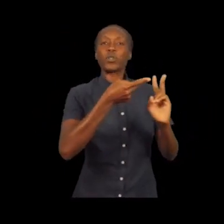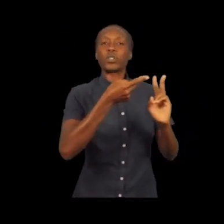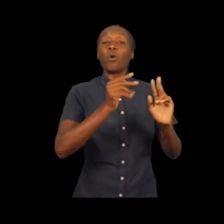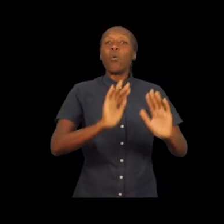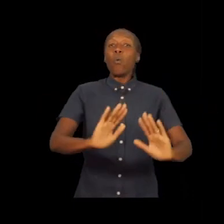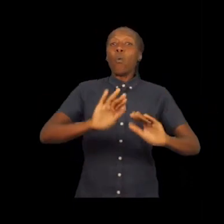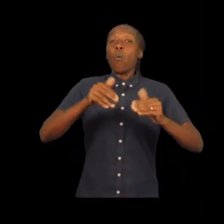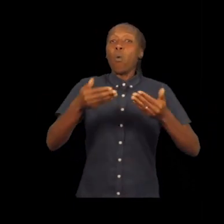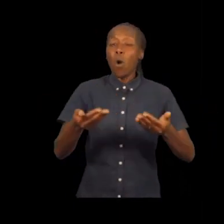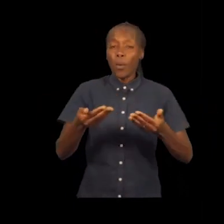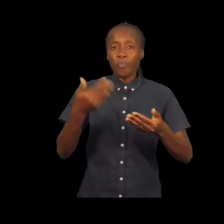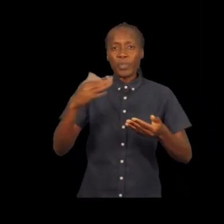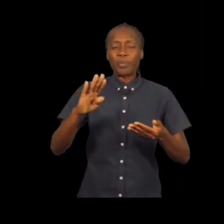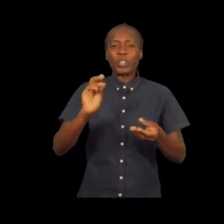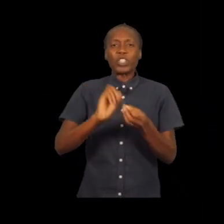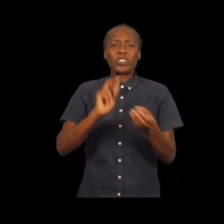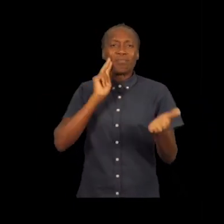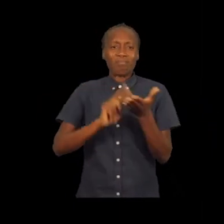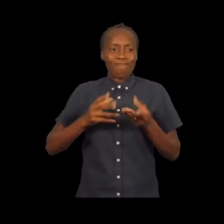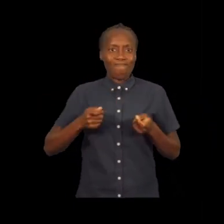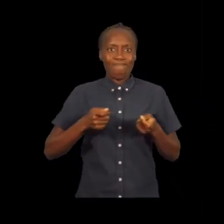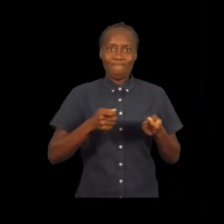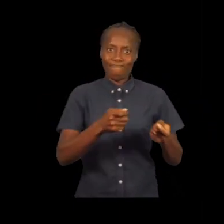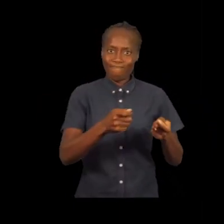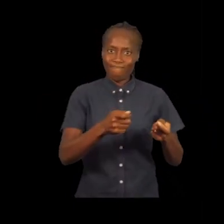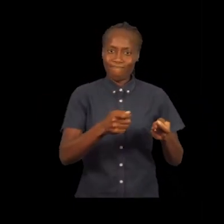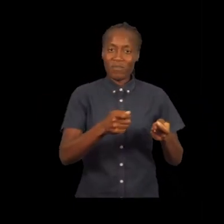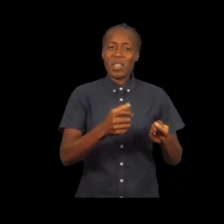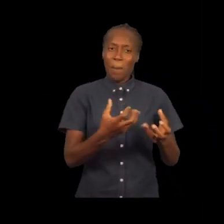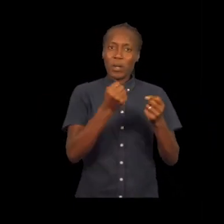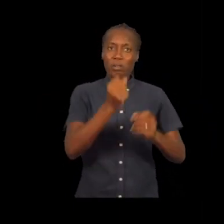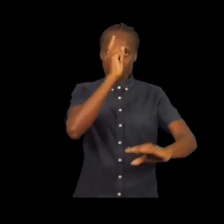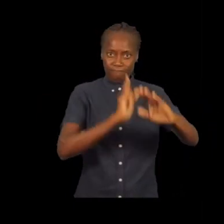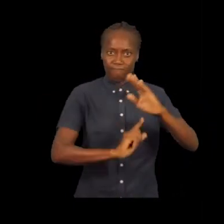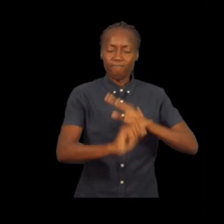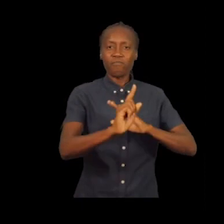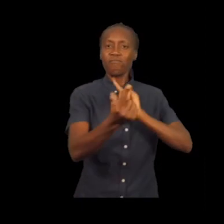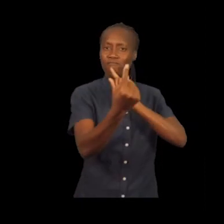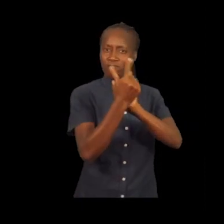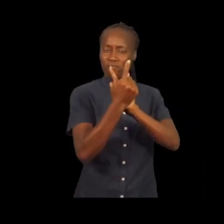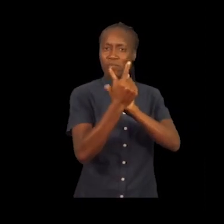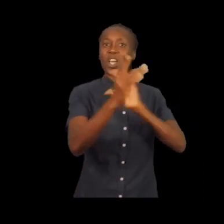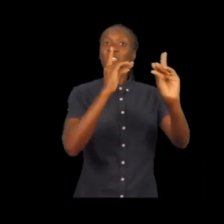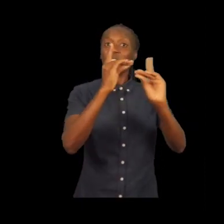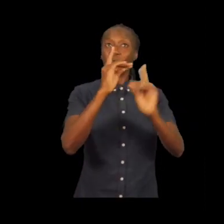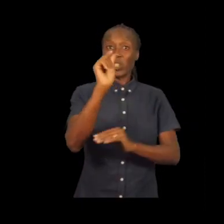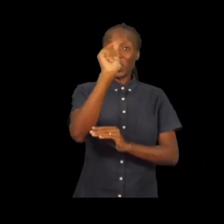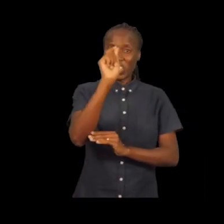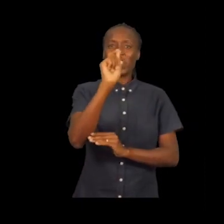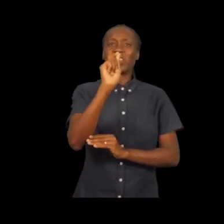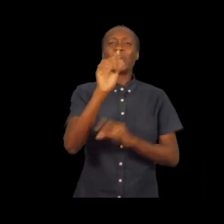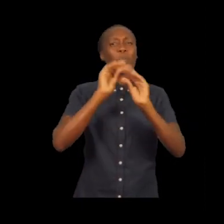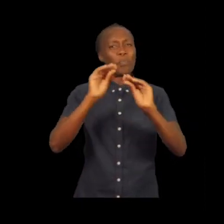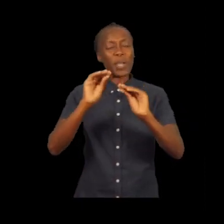pouco burocrático para um processo que flexível e este muitas vezes transfere o